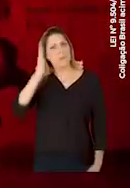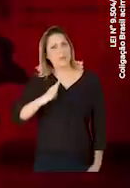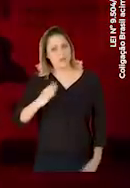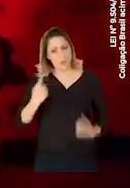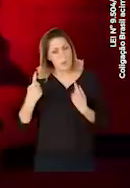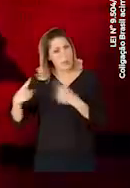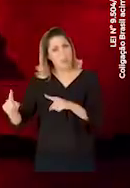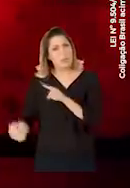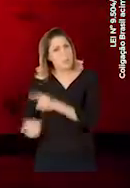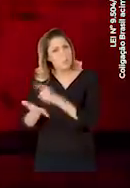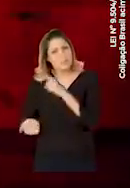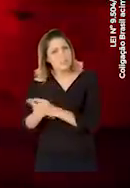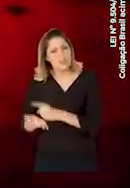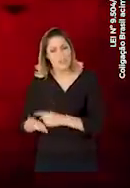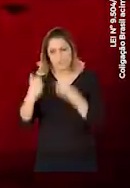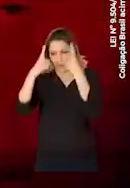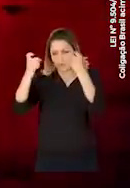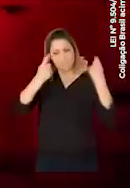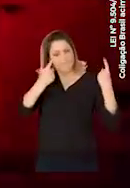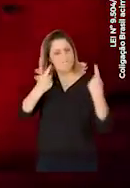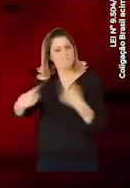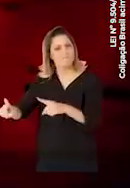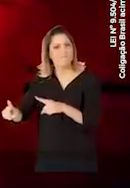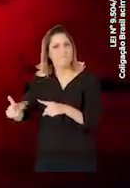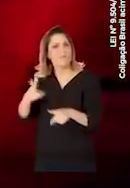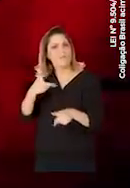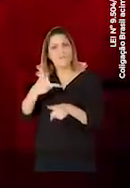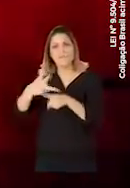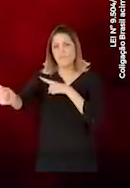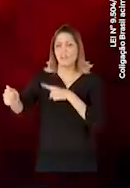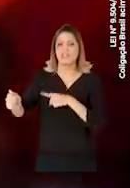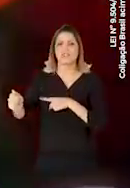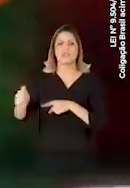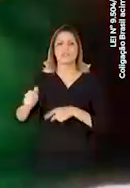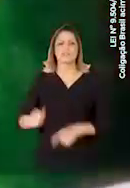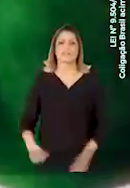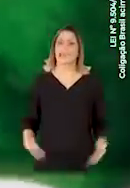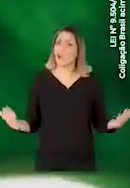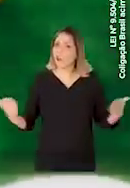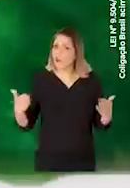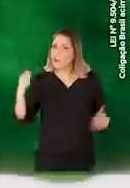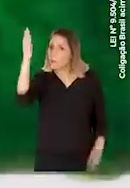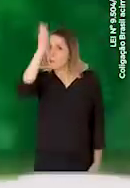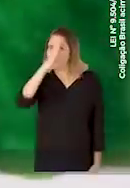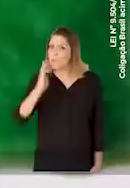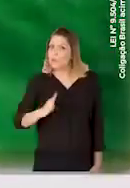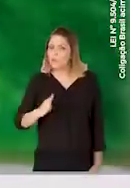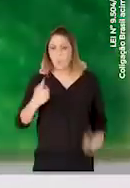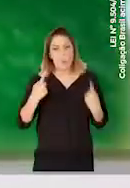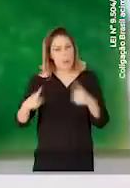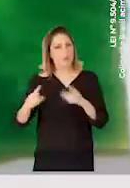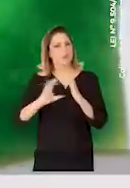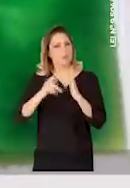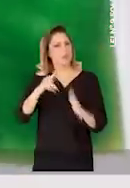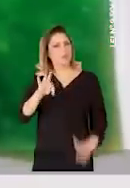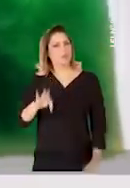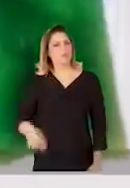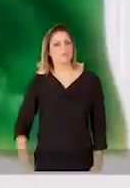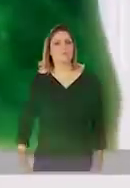o Brasil contra a corrupção, a violência e a intolerância. Agora é o Brasil contra o